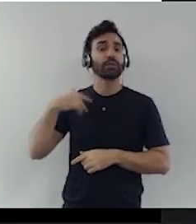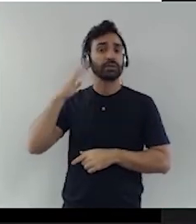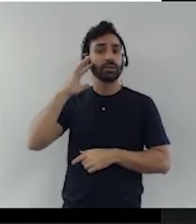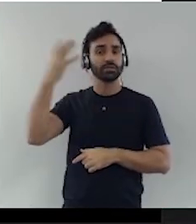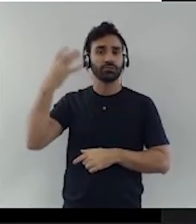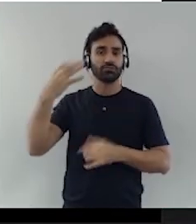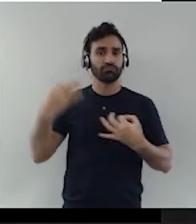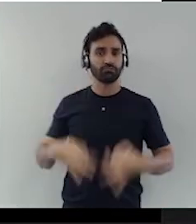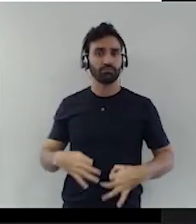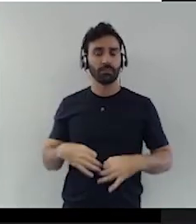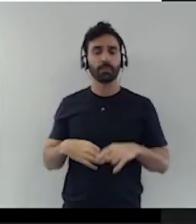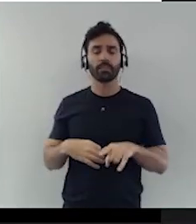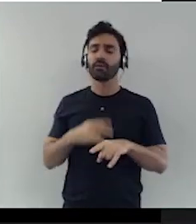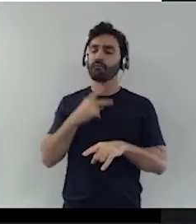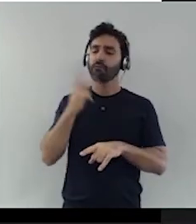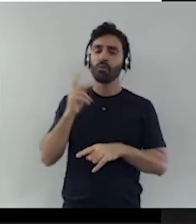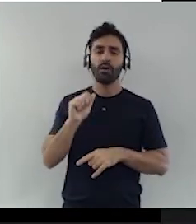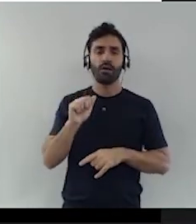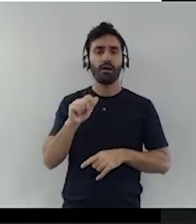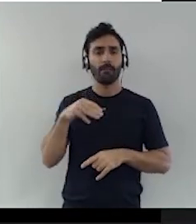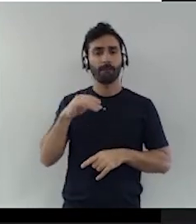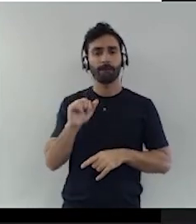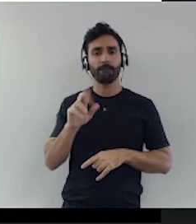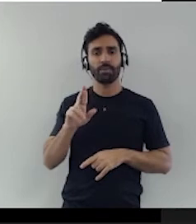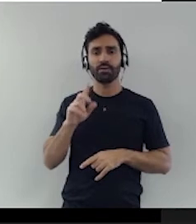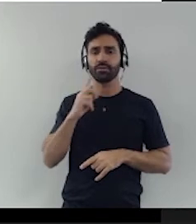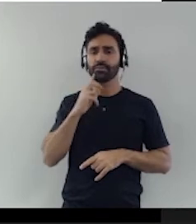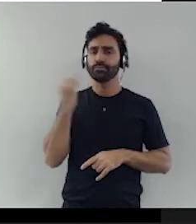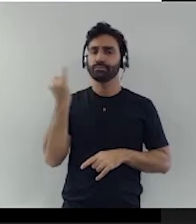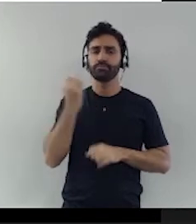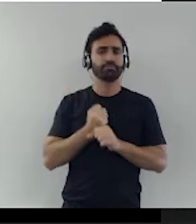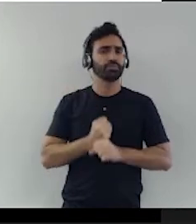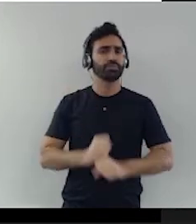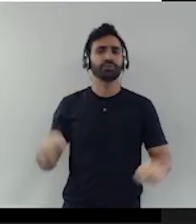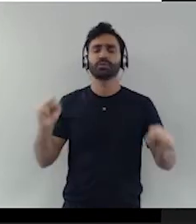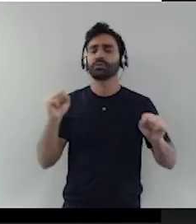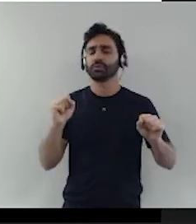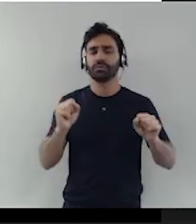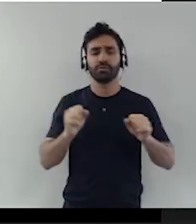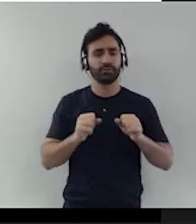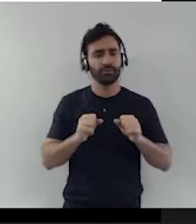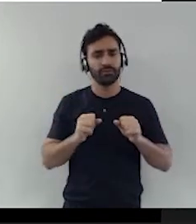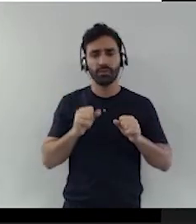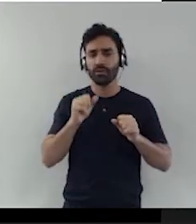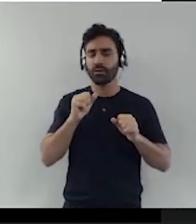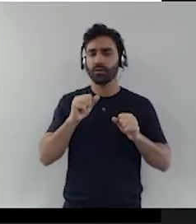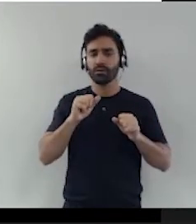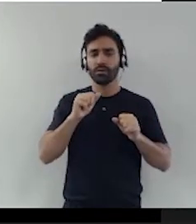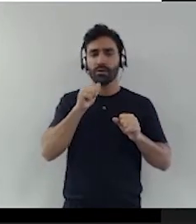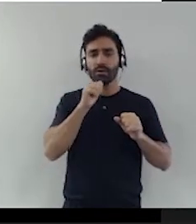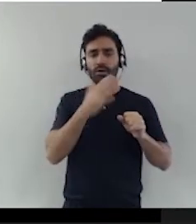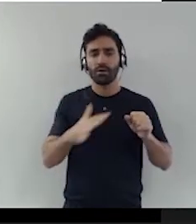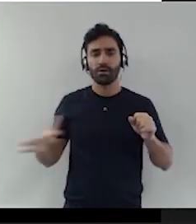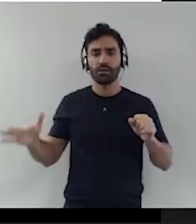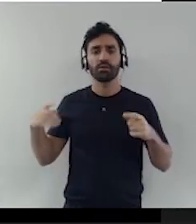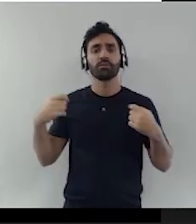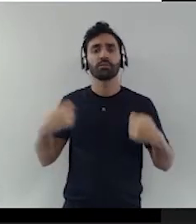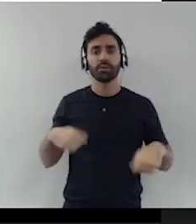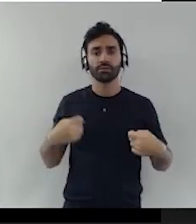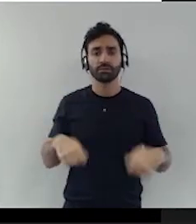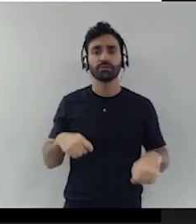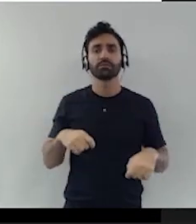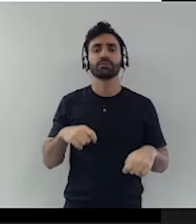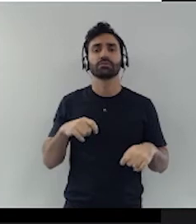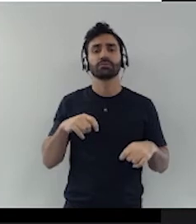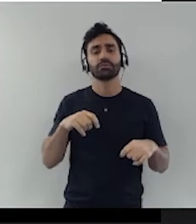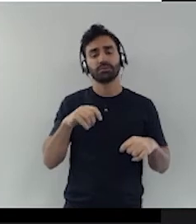disse, Amir, é impossível cruzar o Atlântico e o barco não virar. Você vai ter que criar um barco que vire e desvire, ou seja,